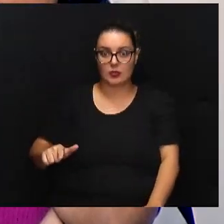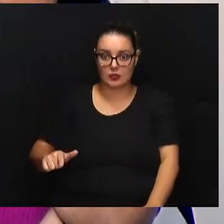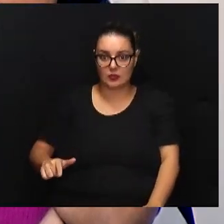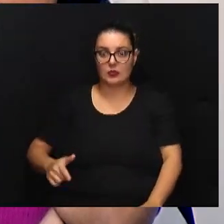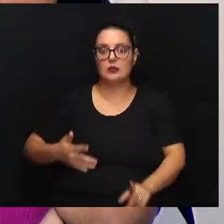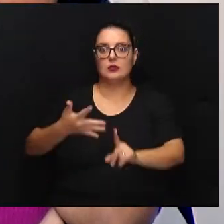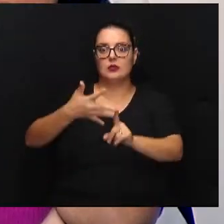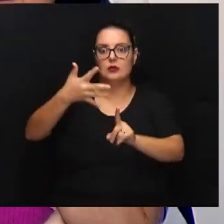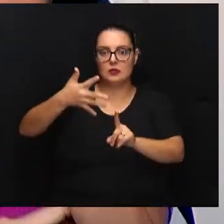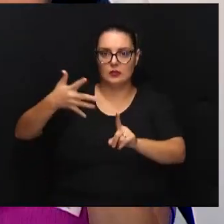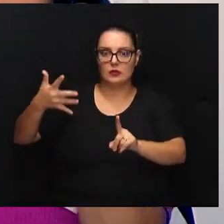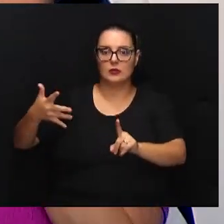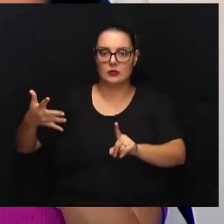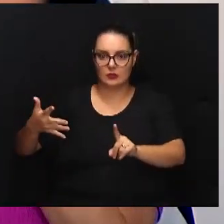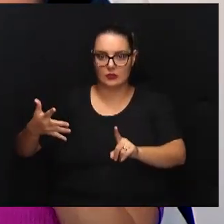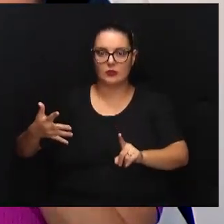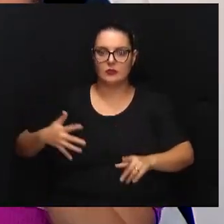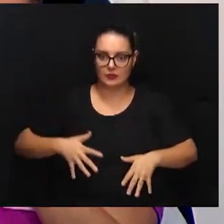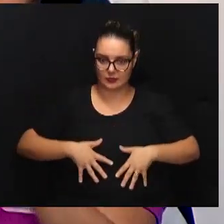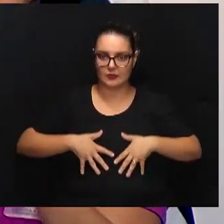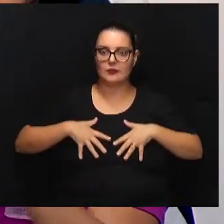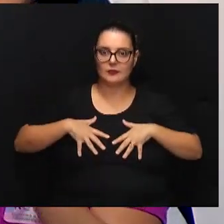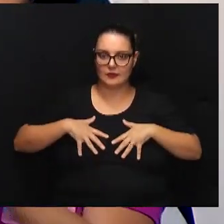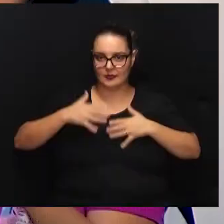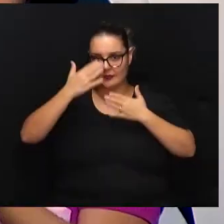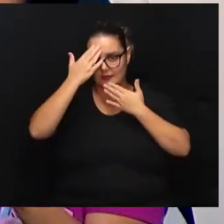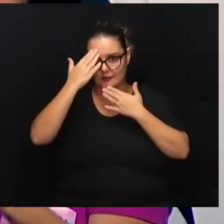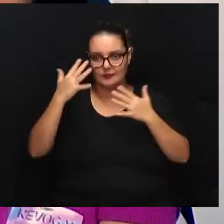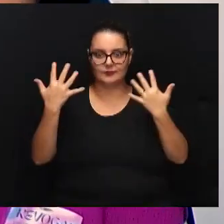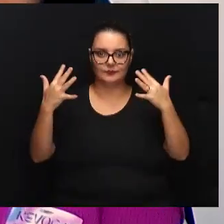orgulho. Muitíssimo obrigada.